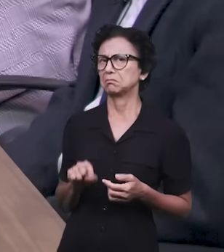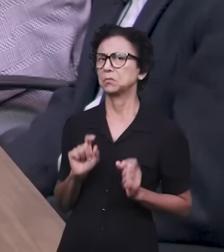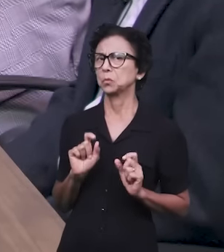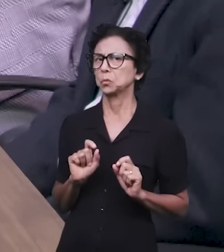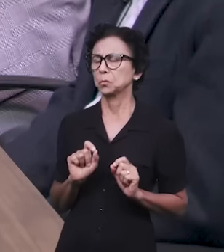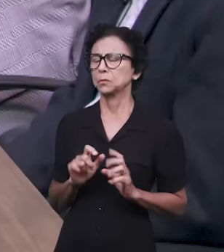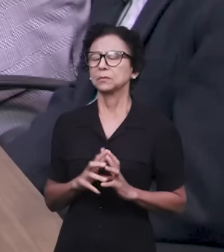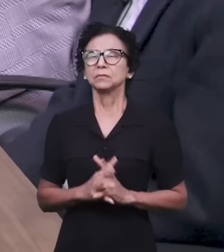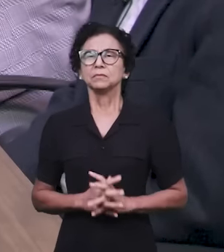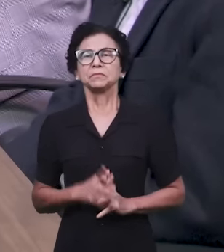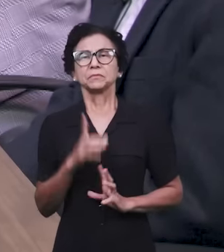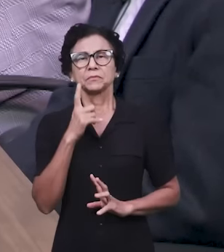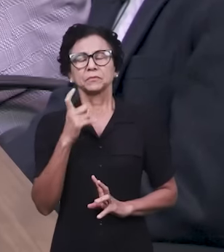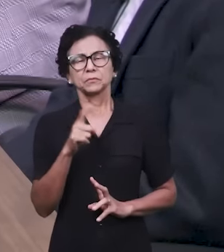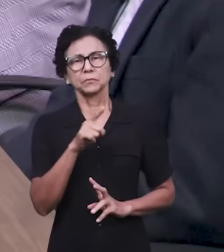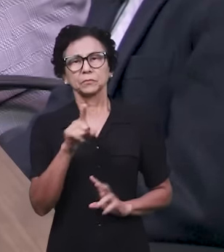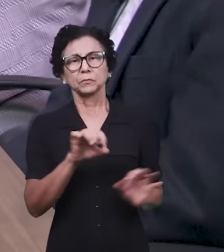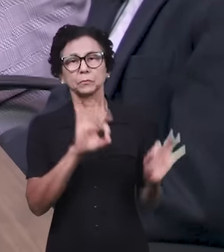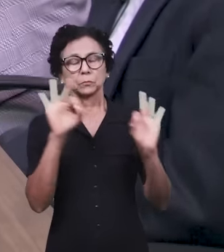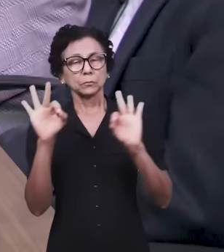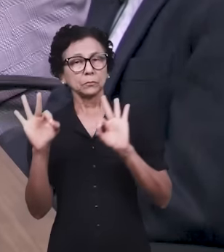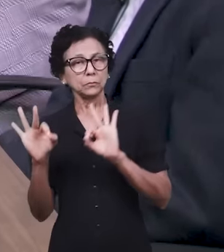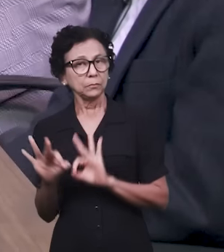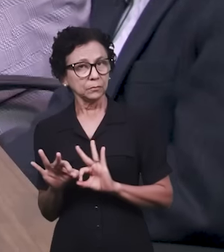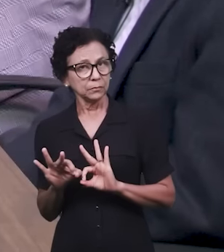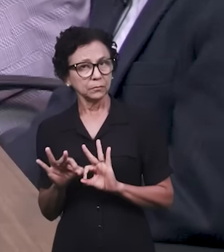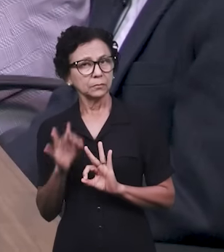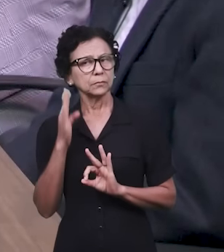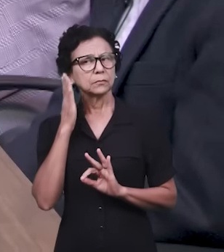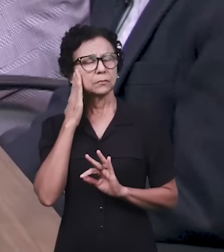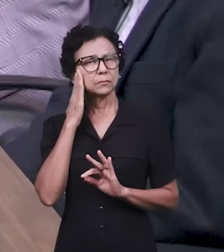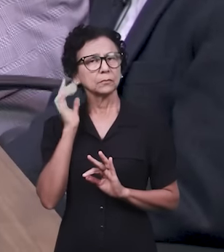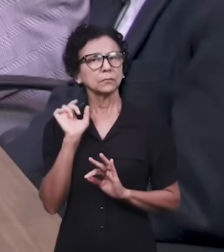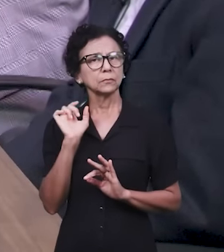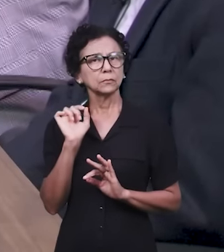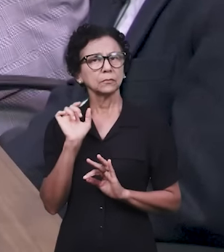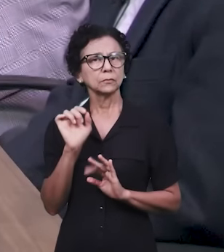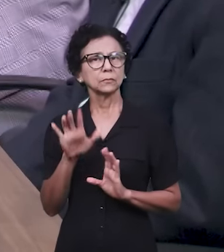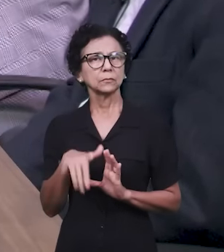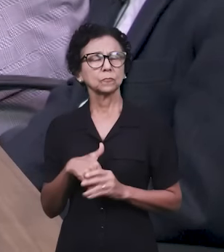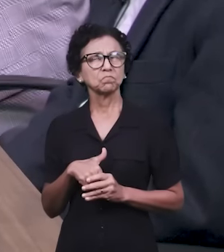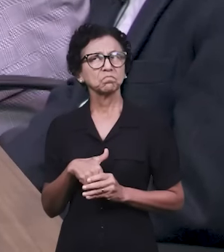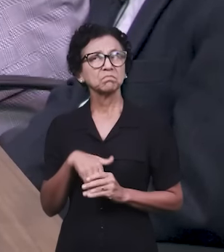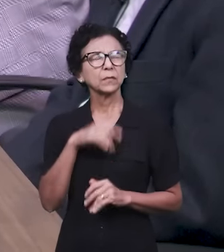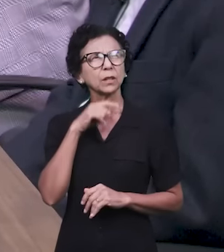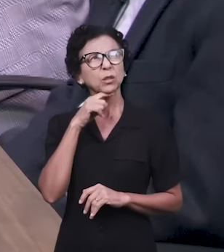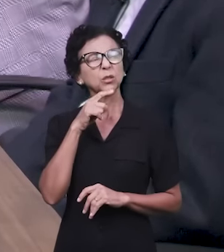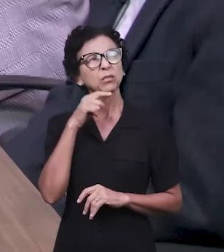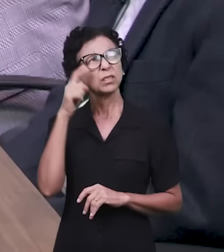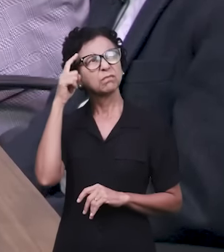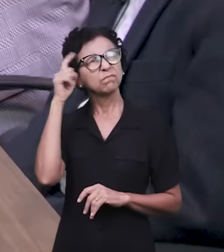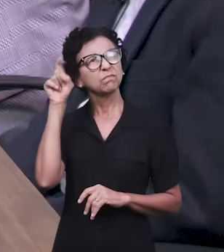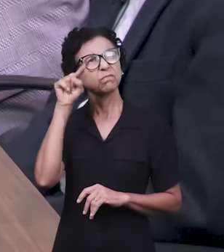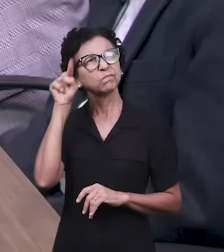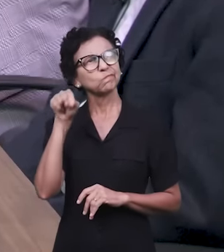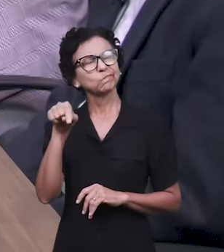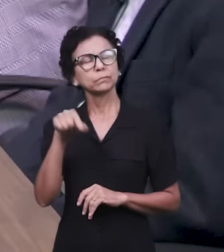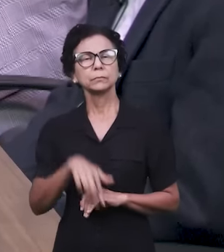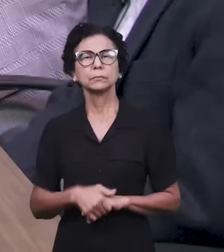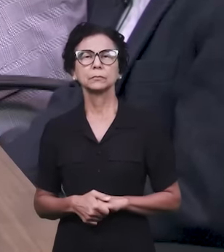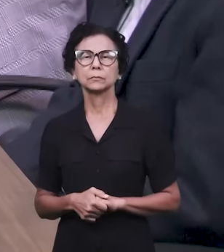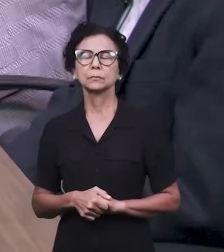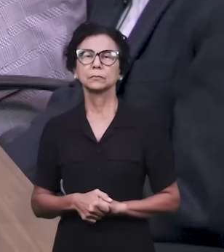É interessante você assistir e saber o que muitas vezes está como dúvida na cabeça das pessoas. Eu